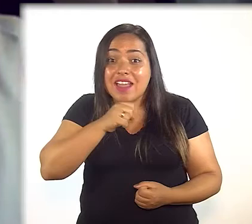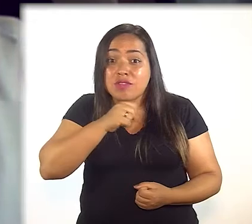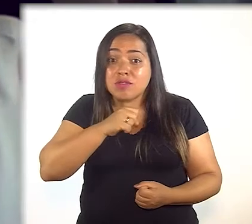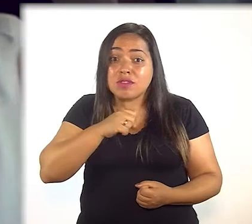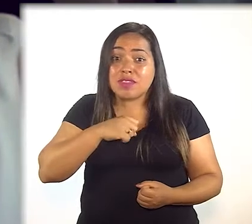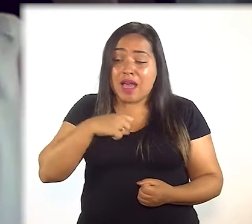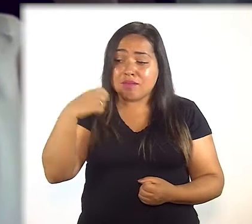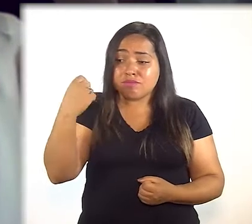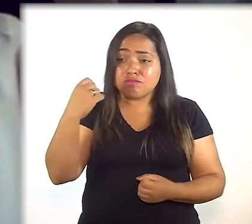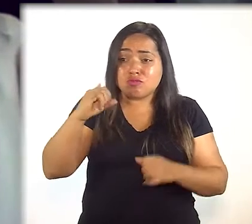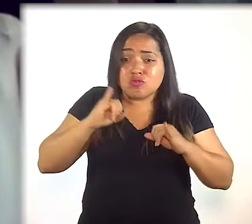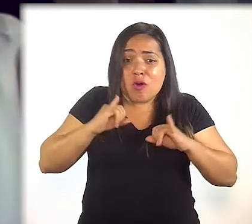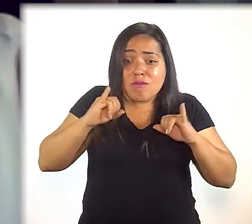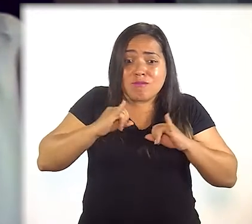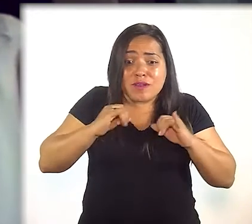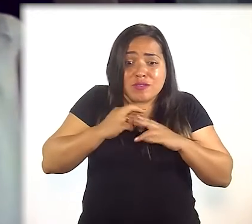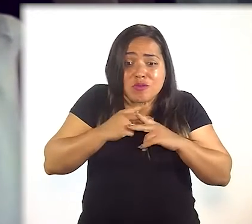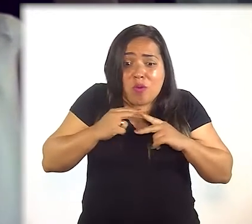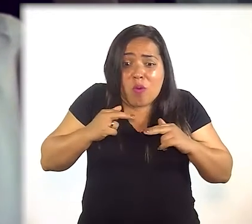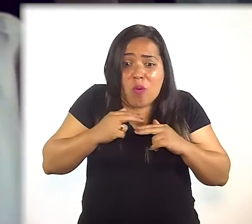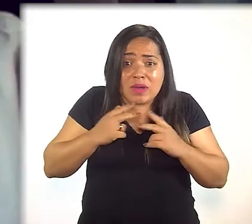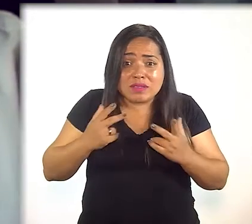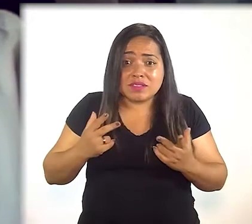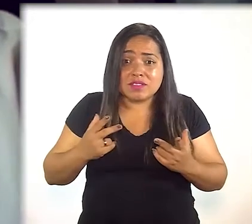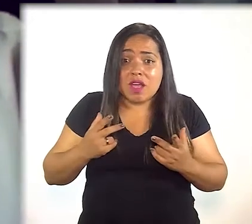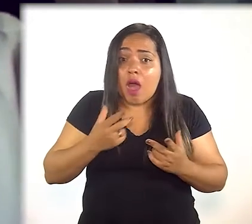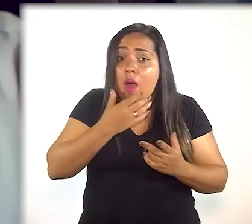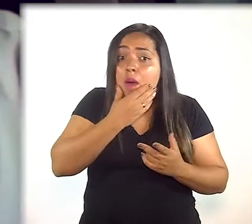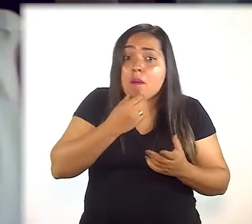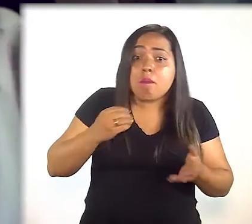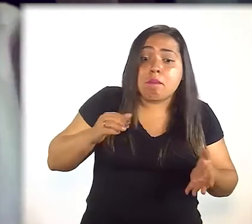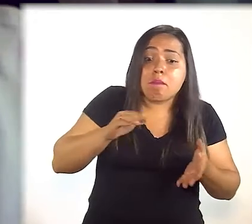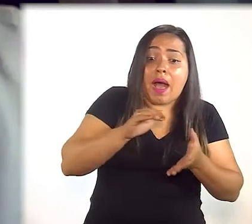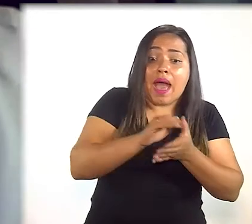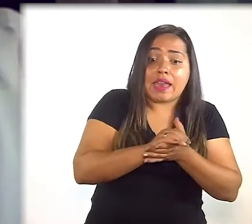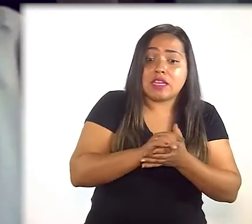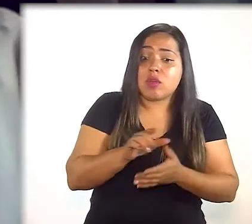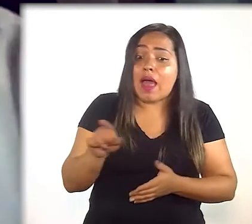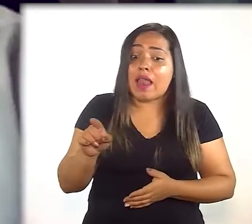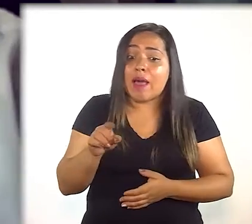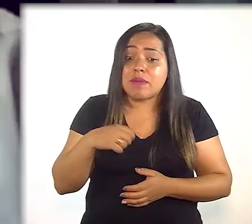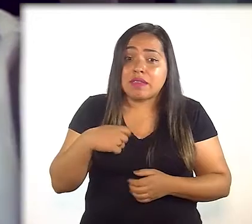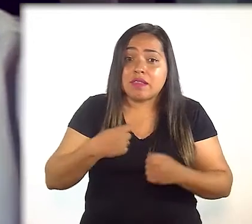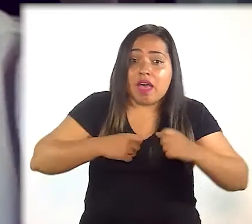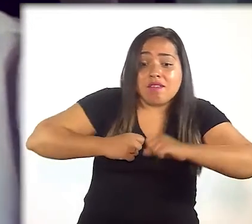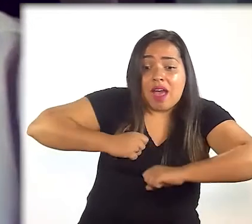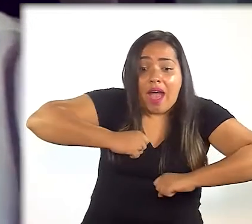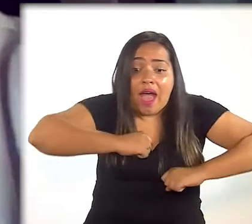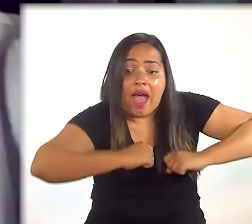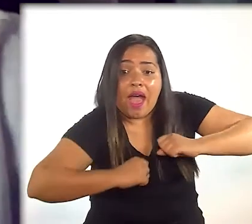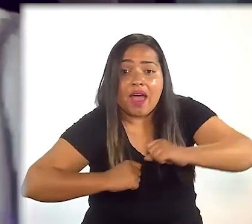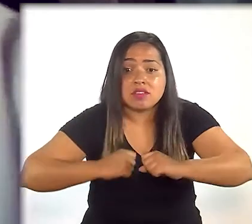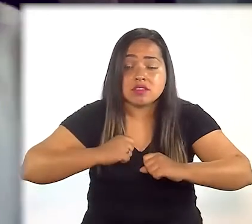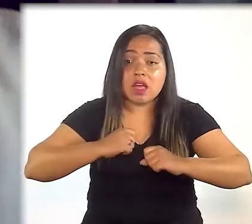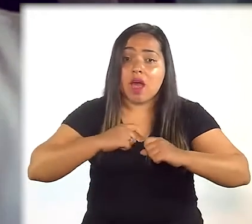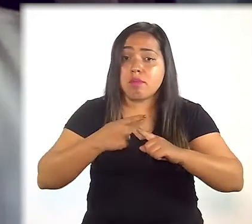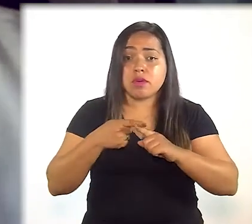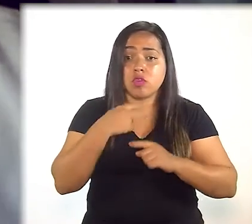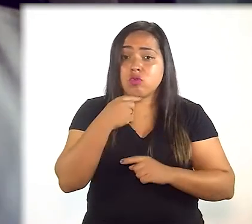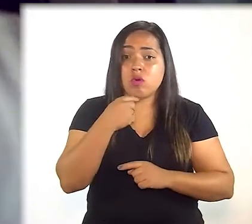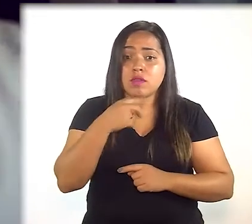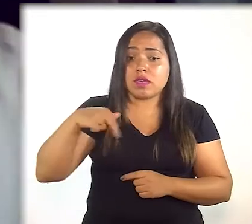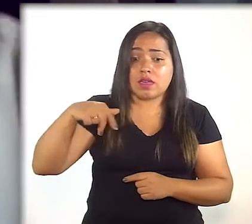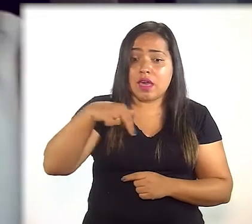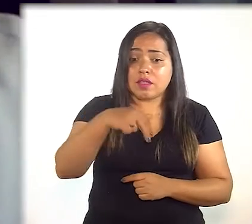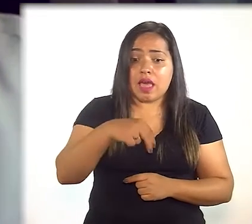João, estava sofrendo maus tratos pelo marido. É uma coisa horrível, que eu não vou nem contar tudo aqui não, mas algo do